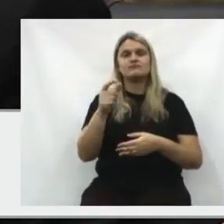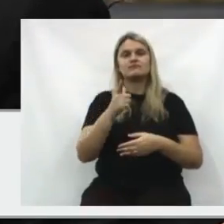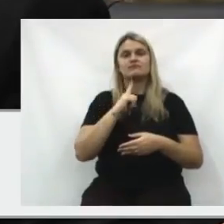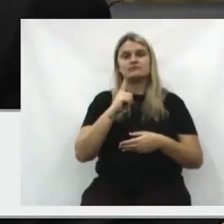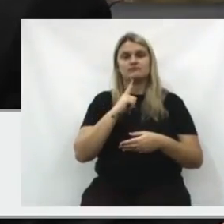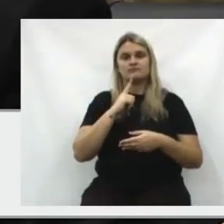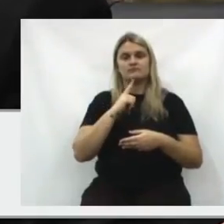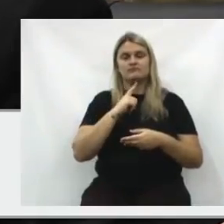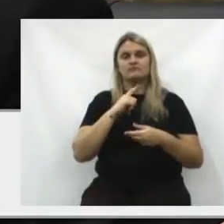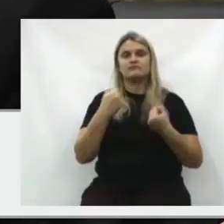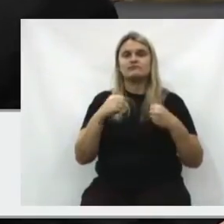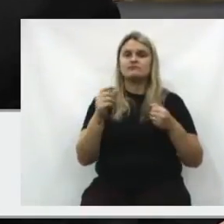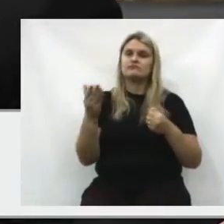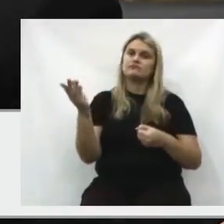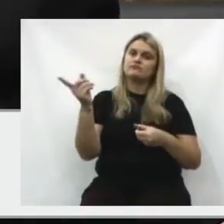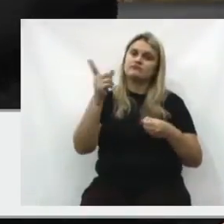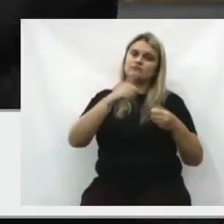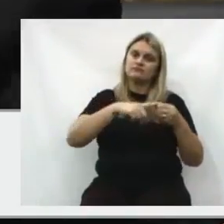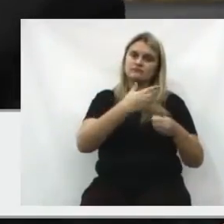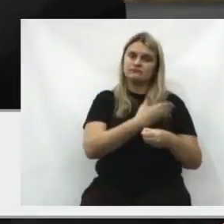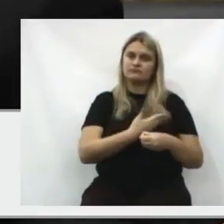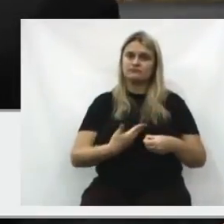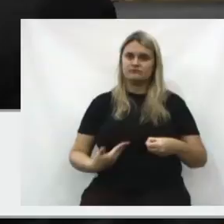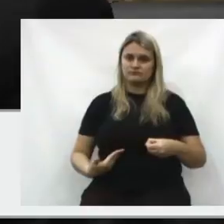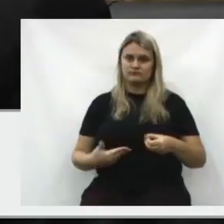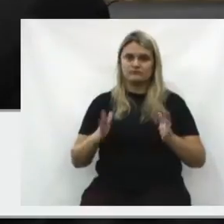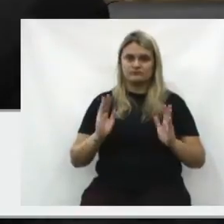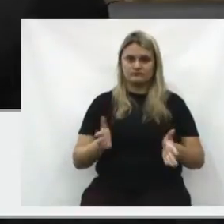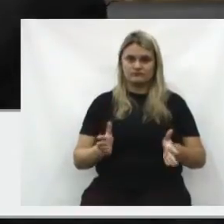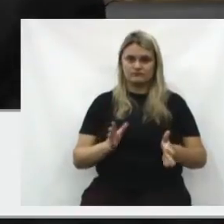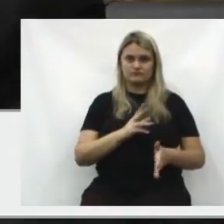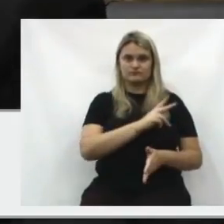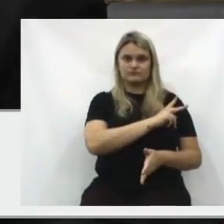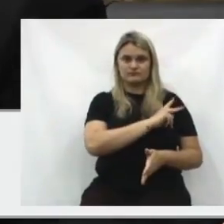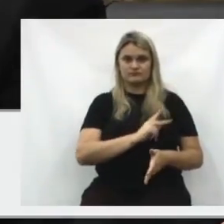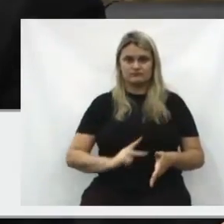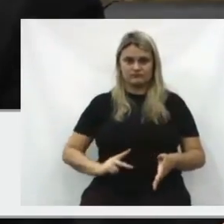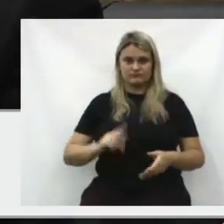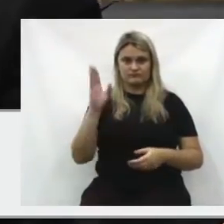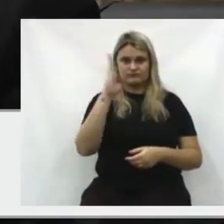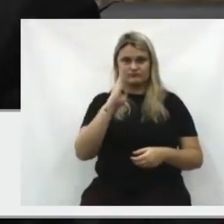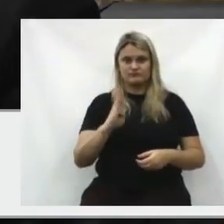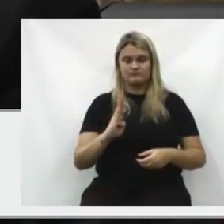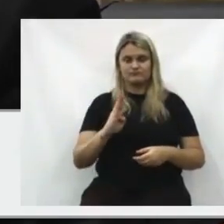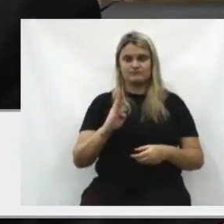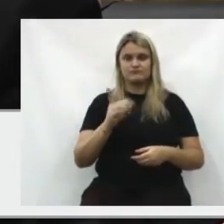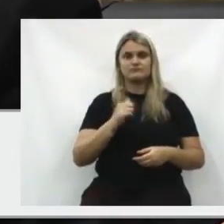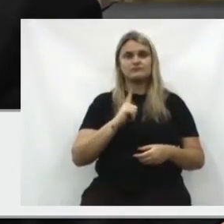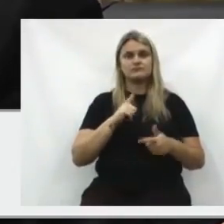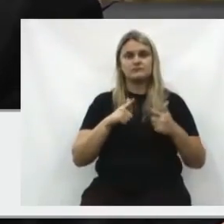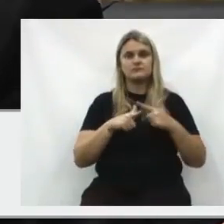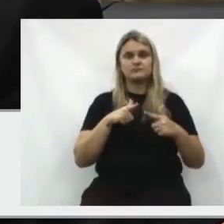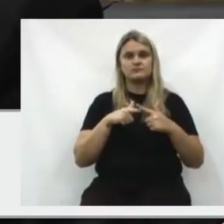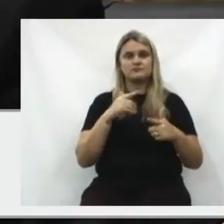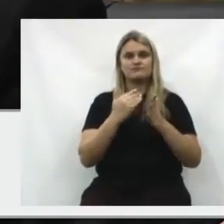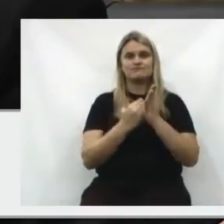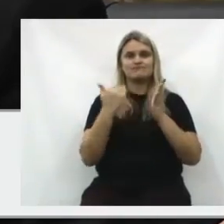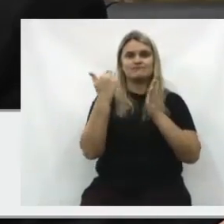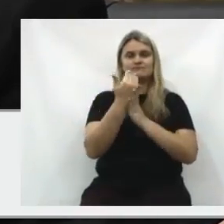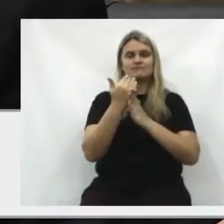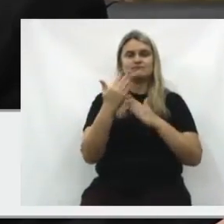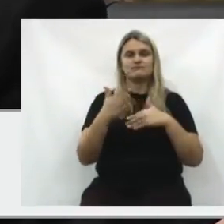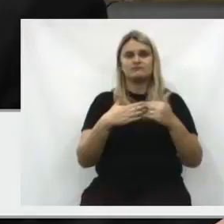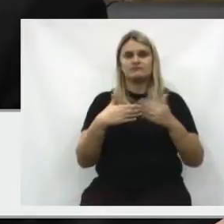perspectiva que se tinha com a retomada do governo nas mãos do atual presidente, tomando medidas que